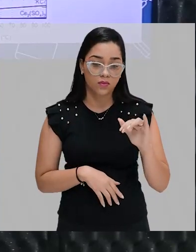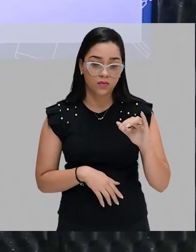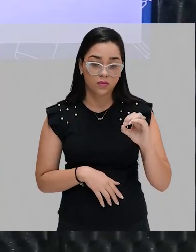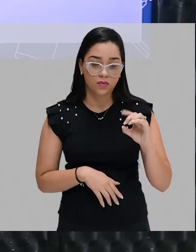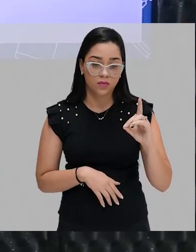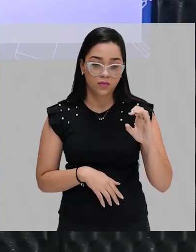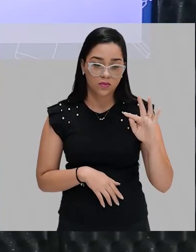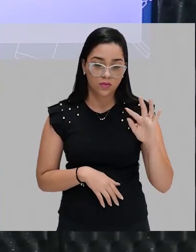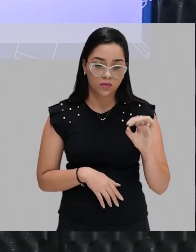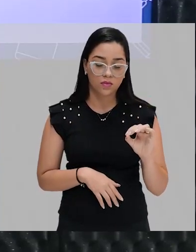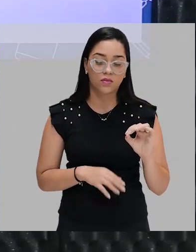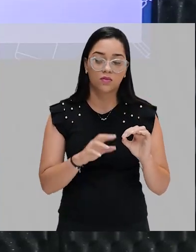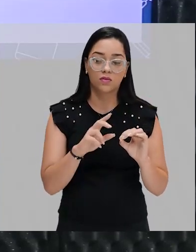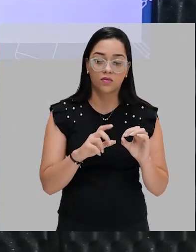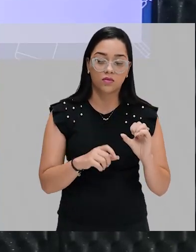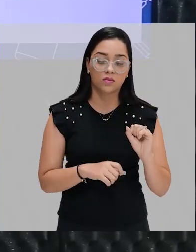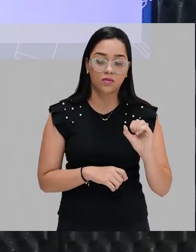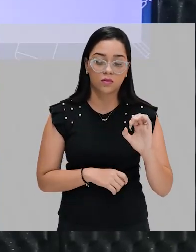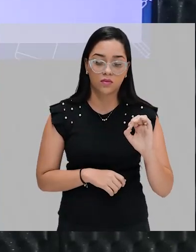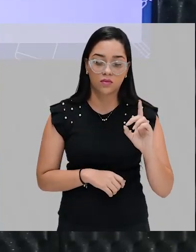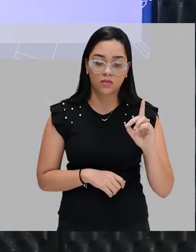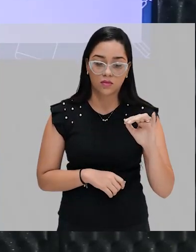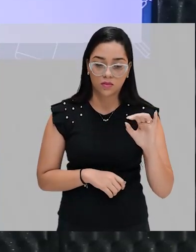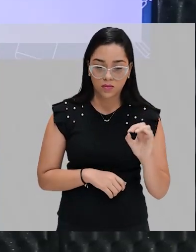de sódio.